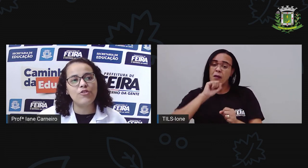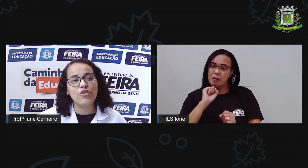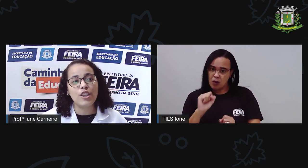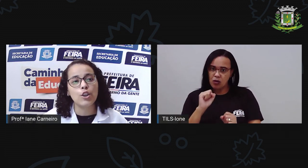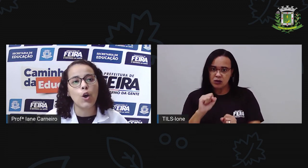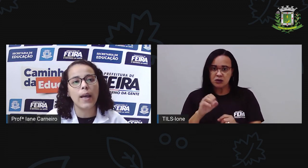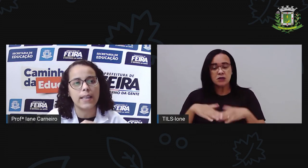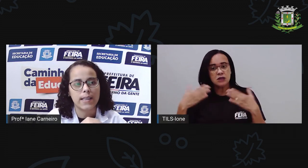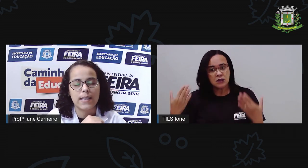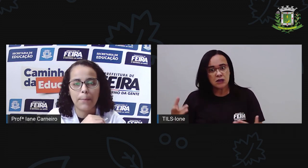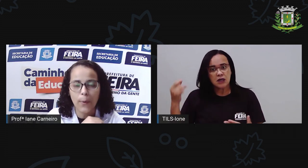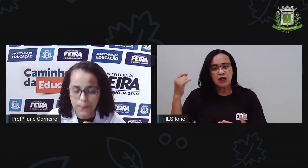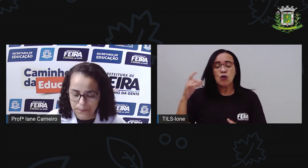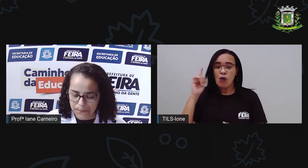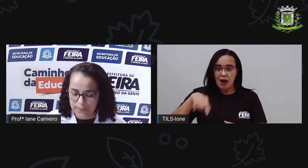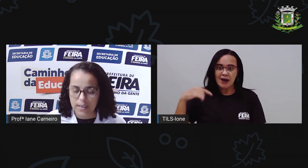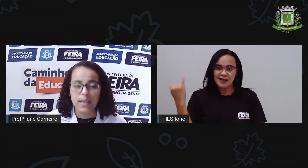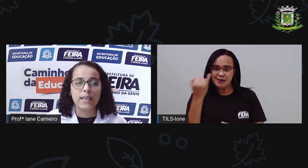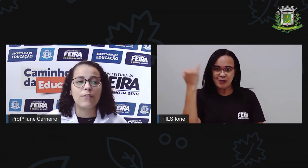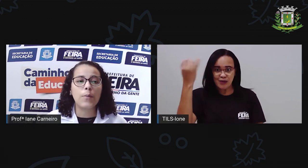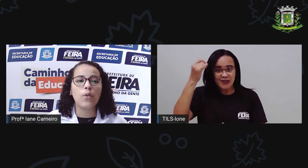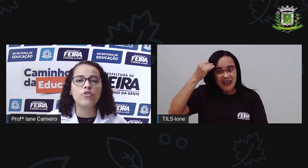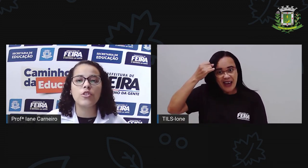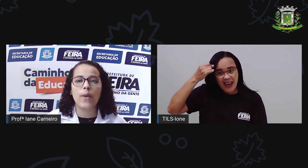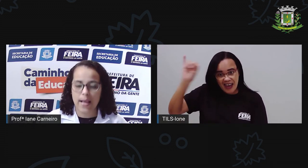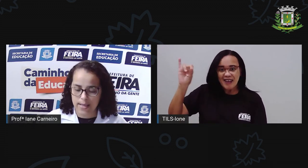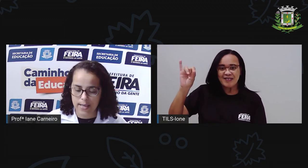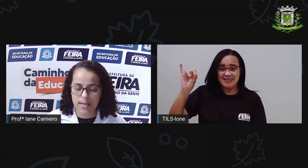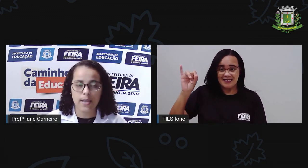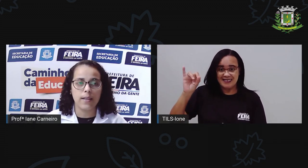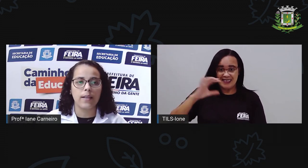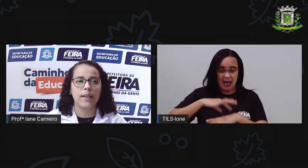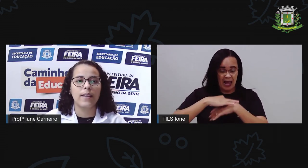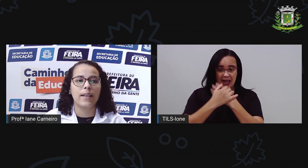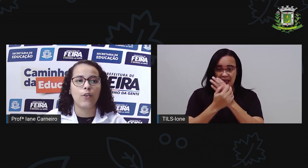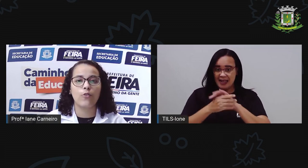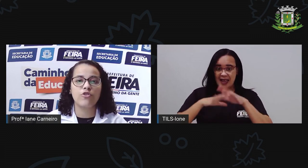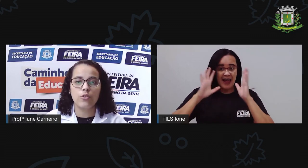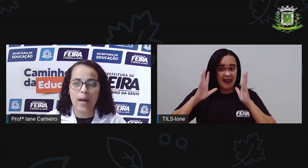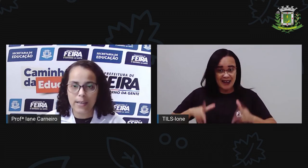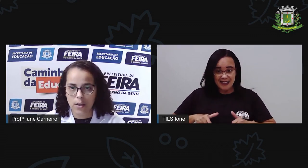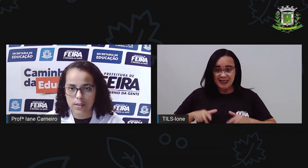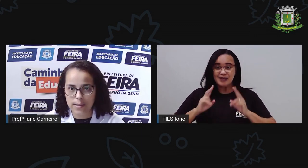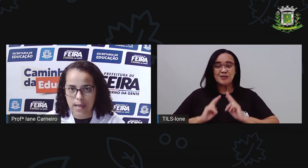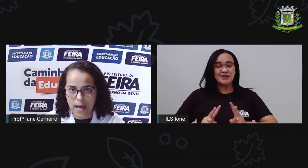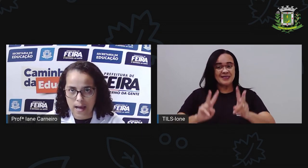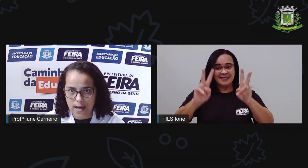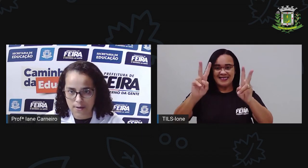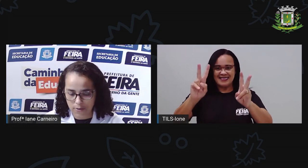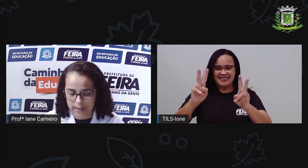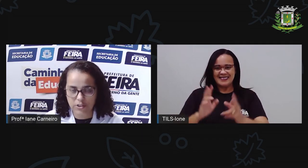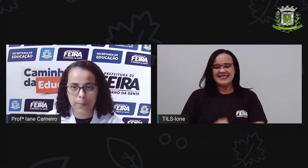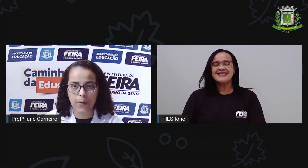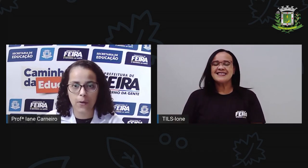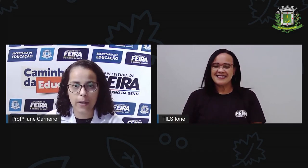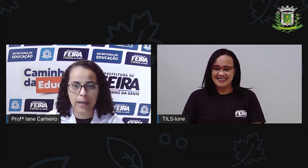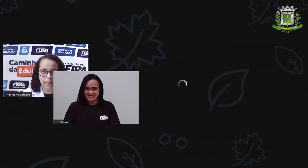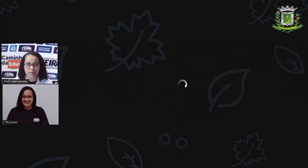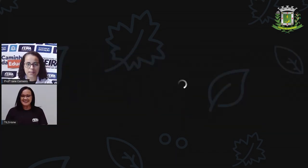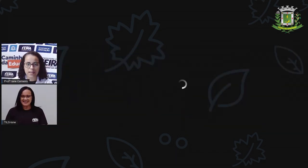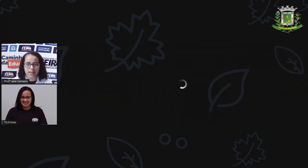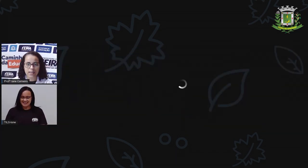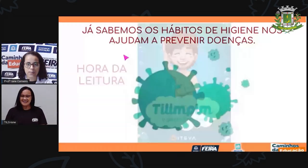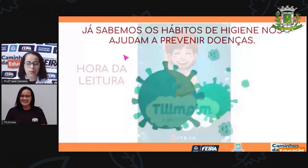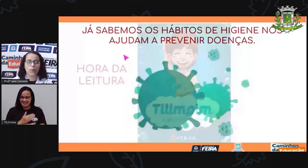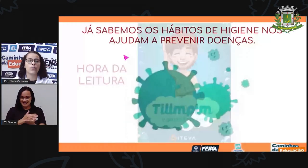prevenir de doenças, tá bom? Então, vamos continuar aqui. Continuar a nossa aula. lá, deixa eu colocar